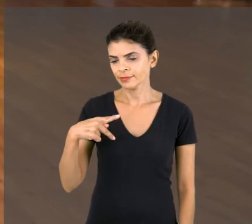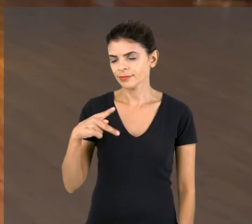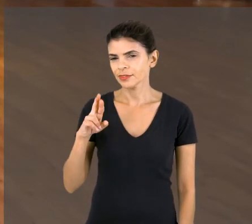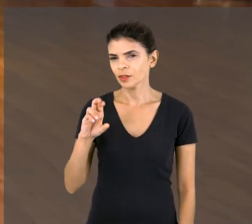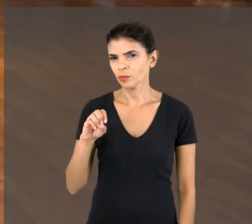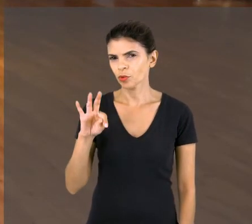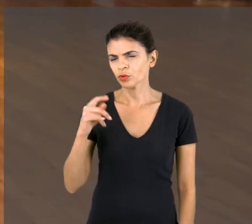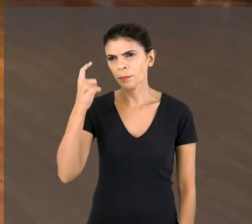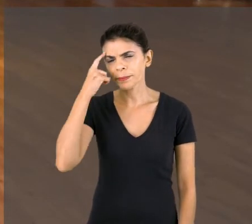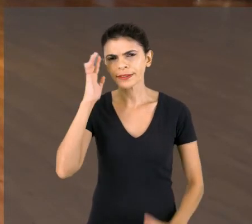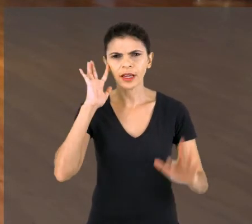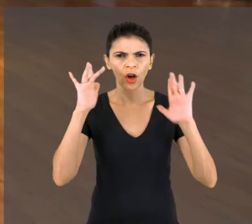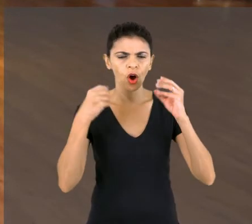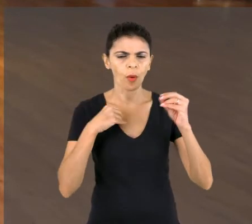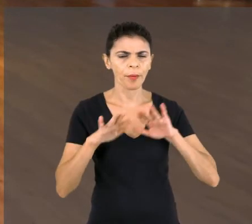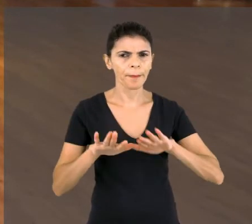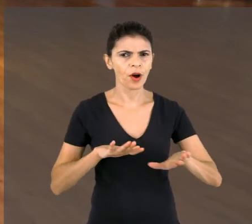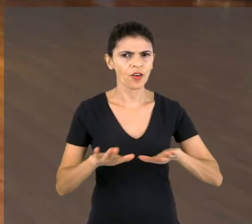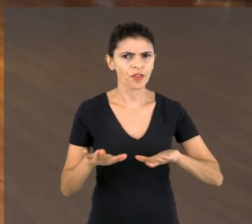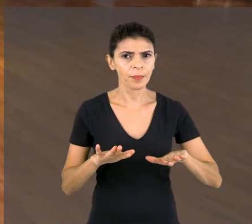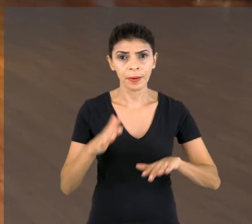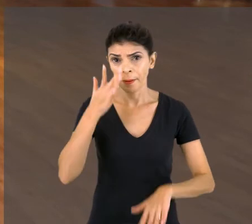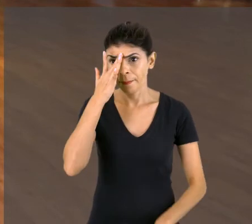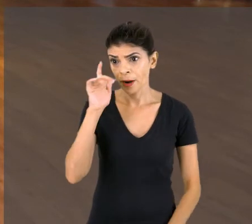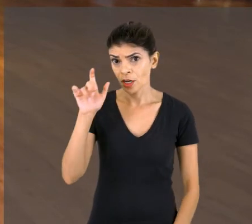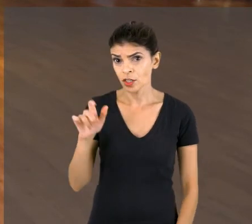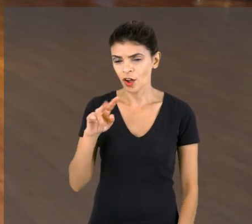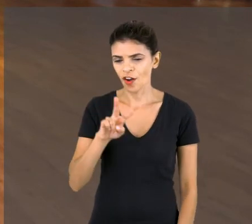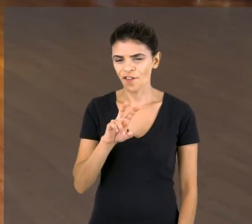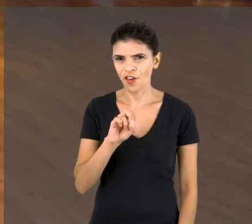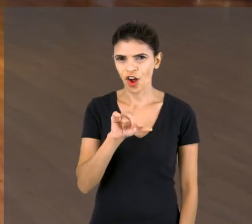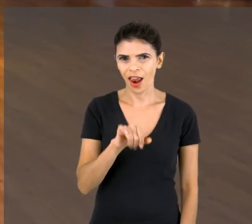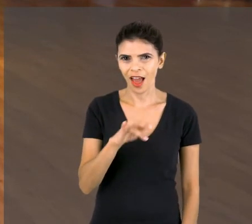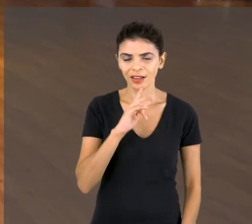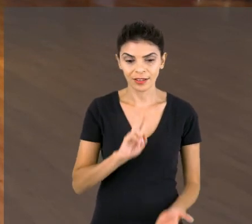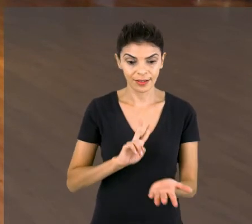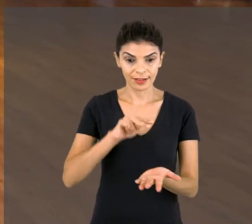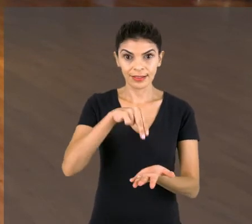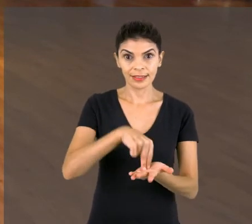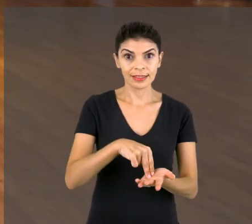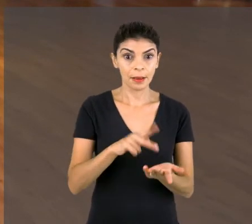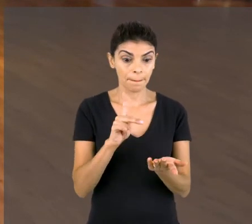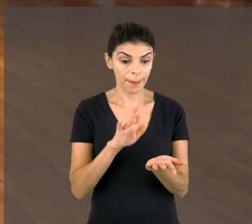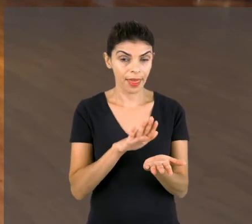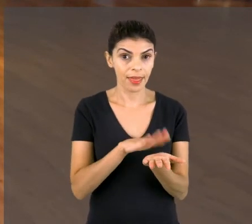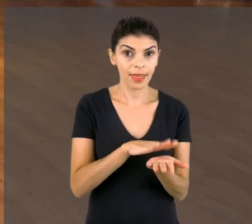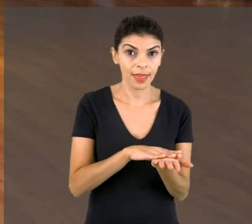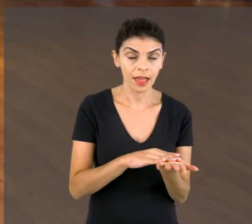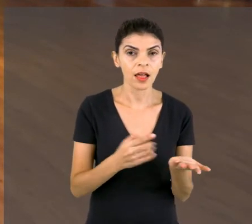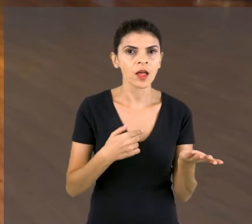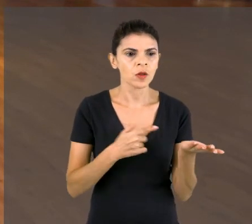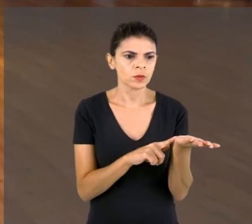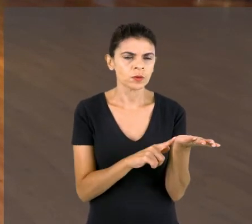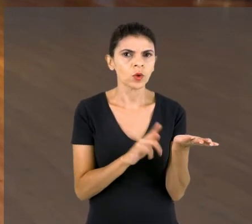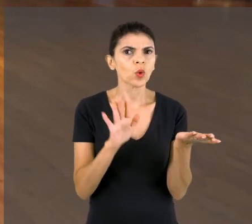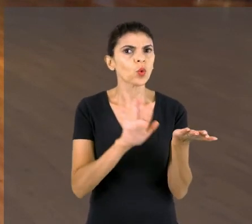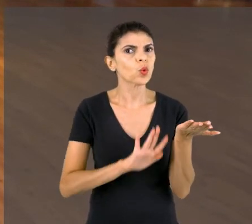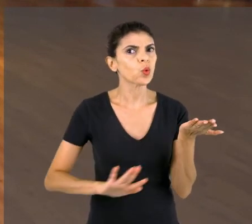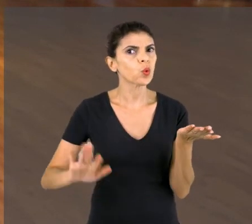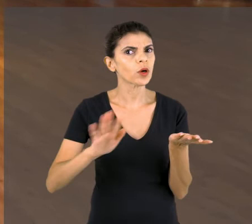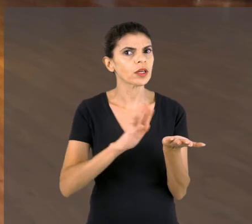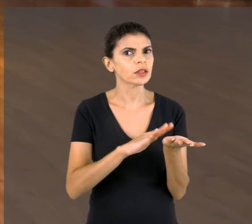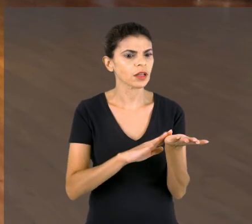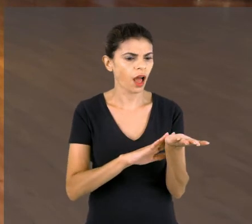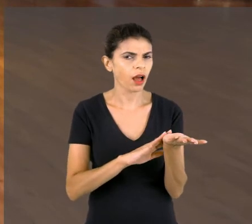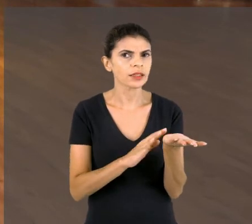pode pensar nesse movimento é que quando a volante transfere o peso para um pé só, o portô tem que cuidar